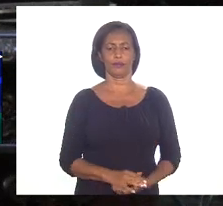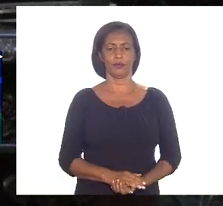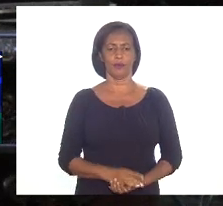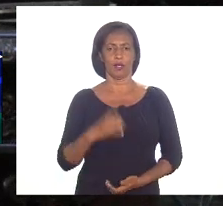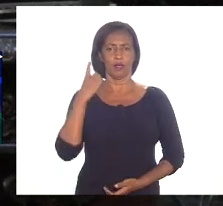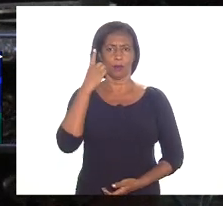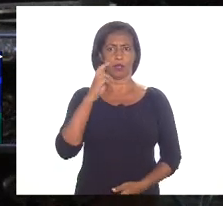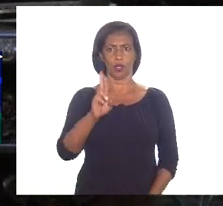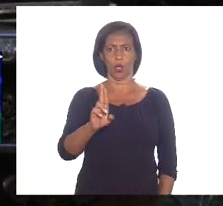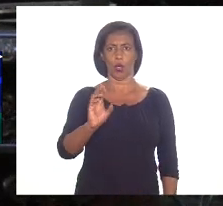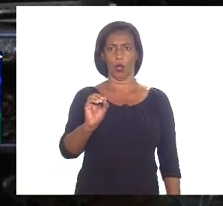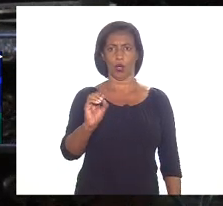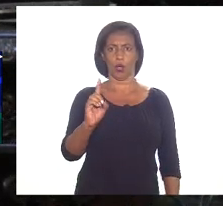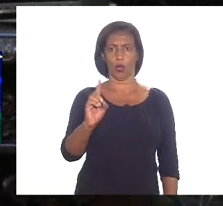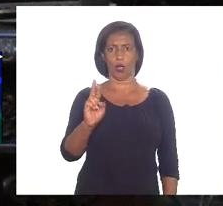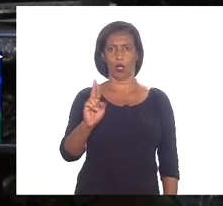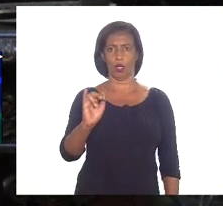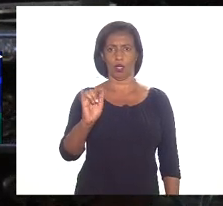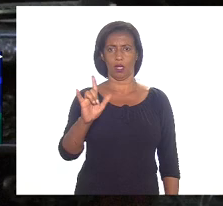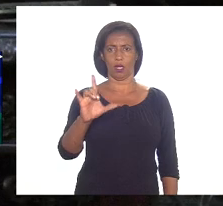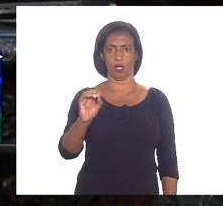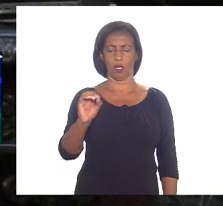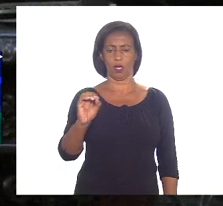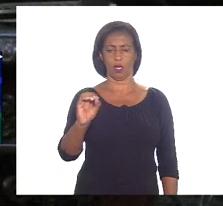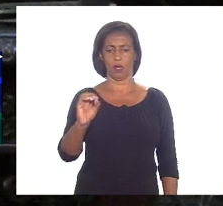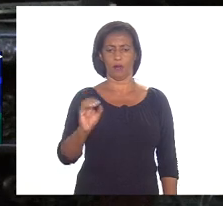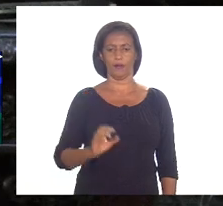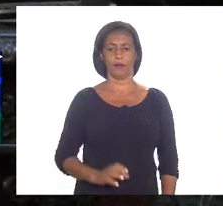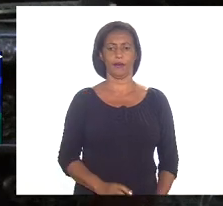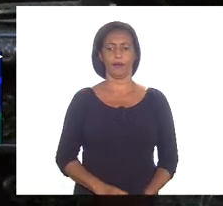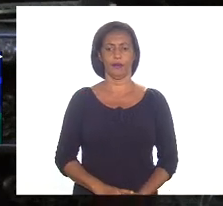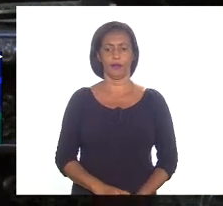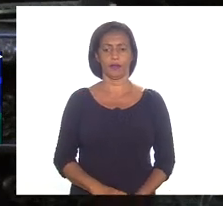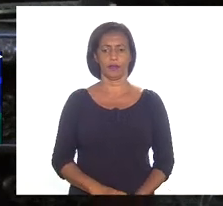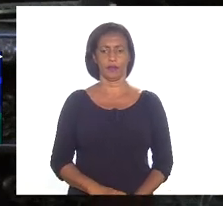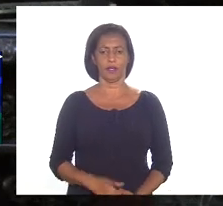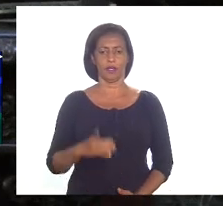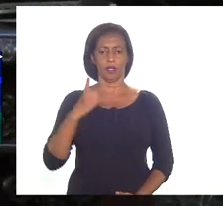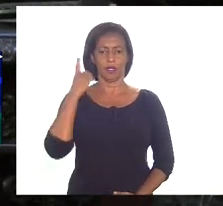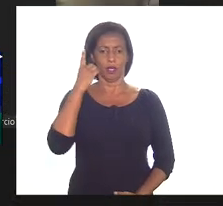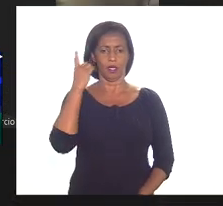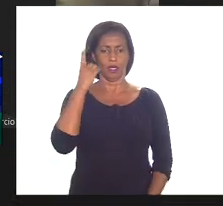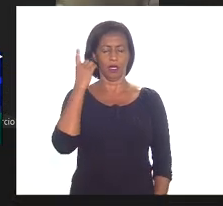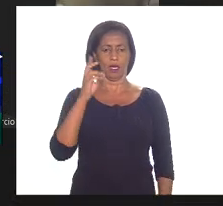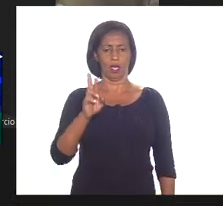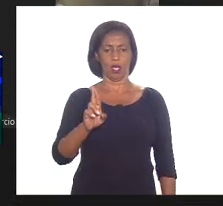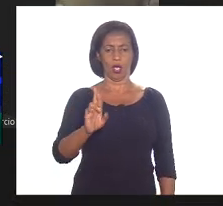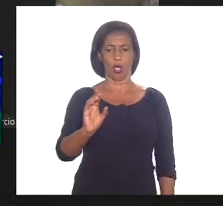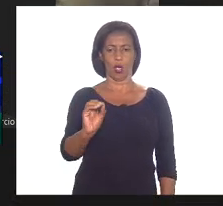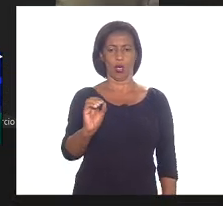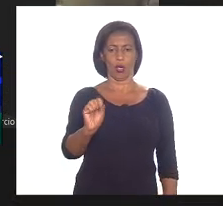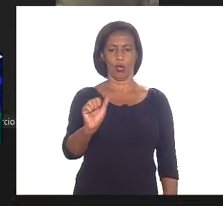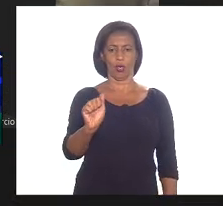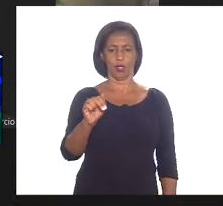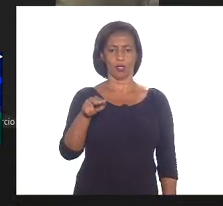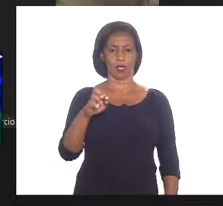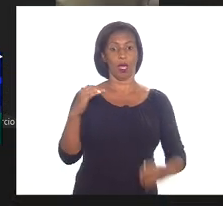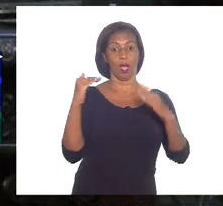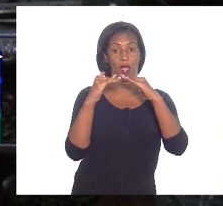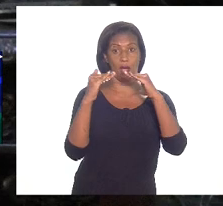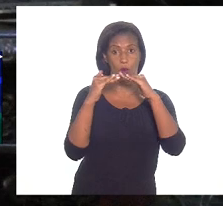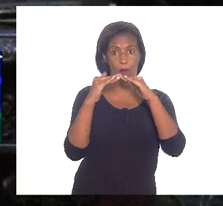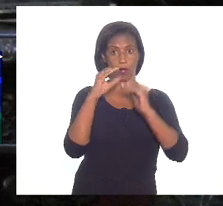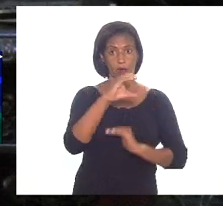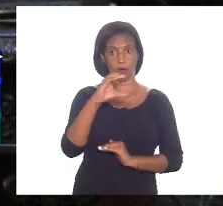Amorim o deputado Rodrigo Amorim Deputado Arrozal RJ Presidente acompanha